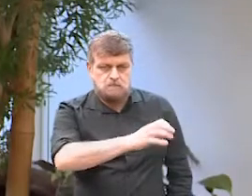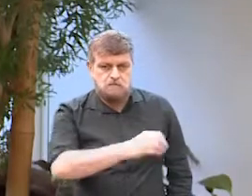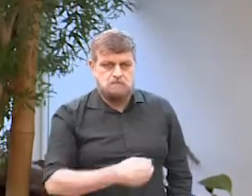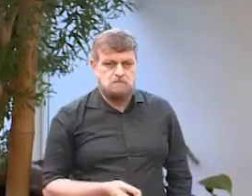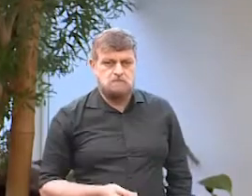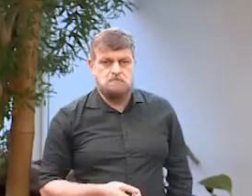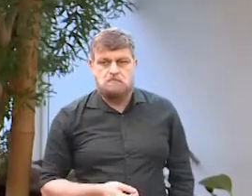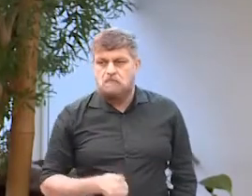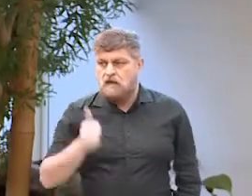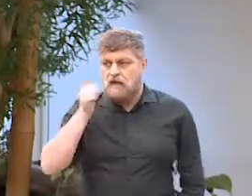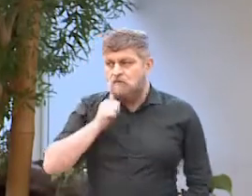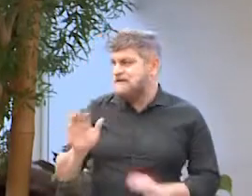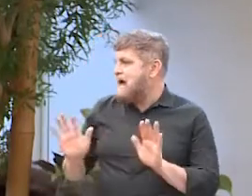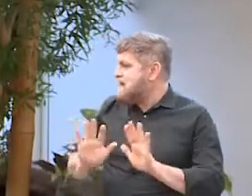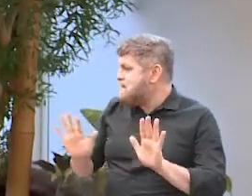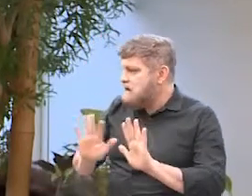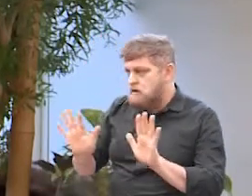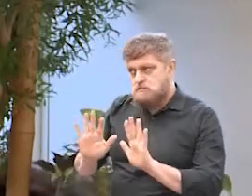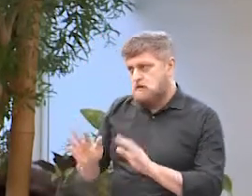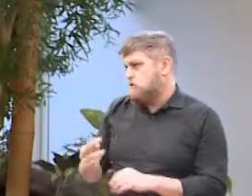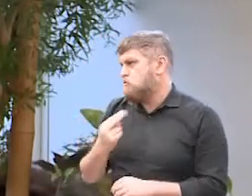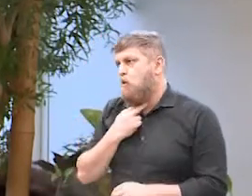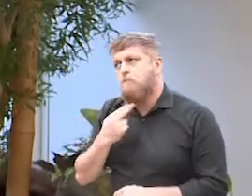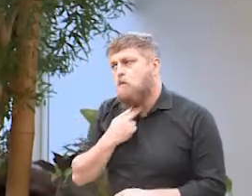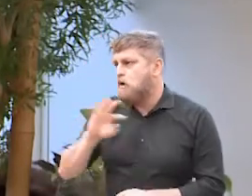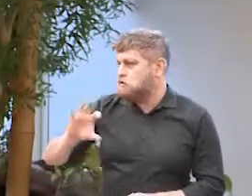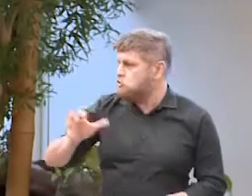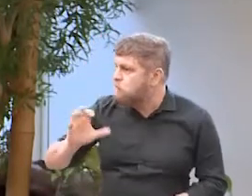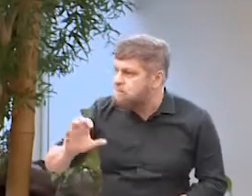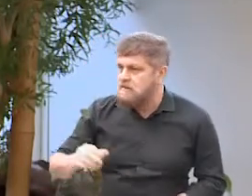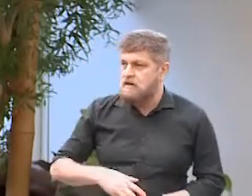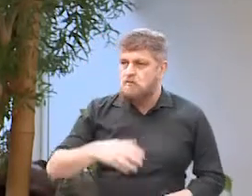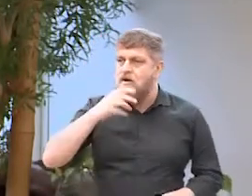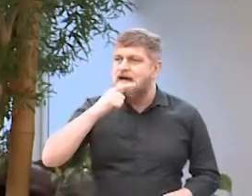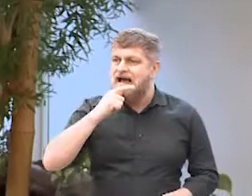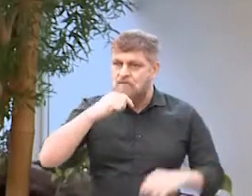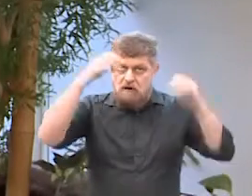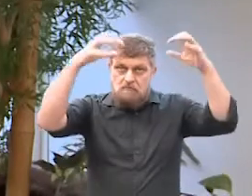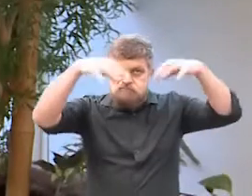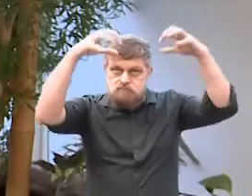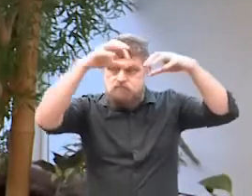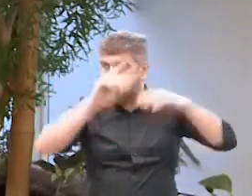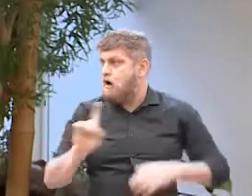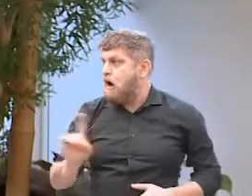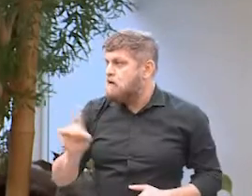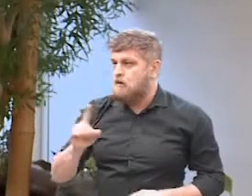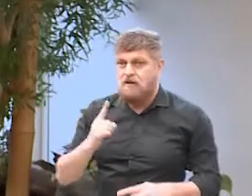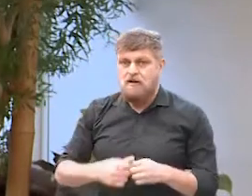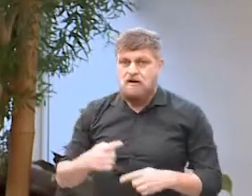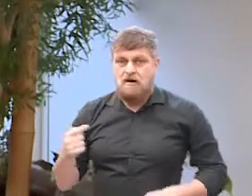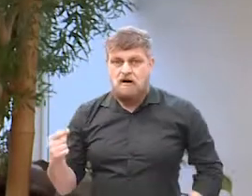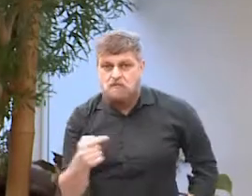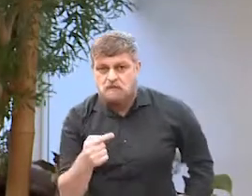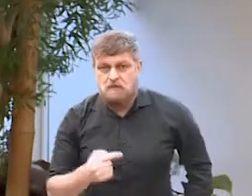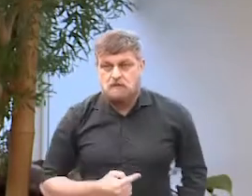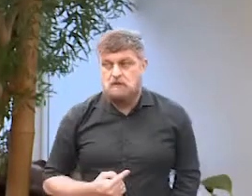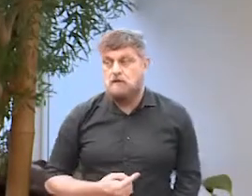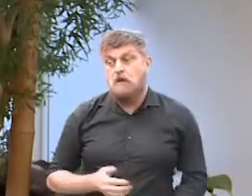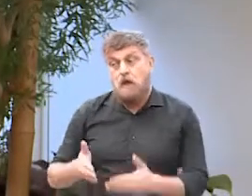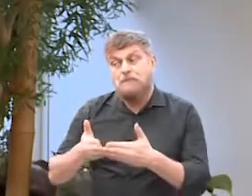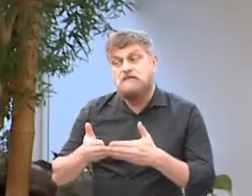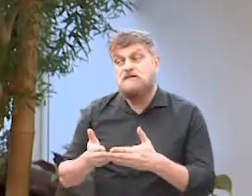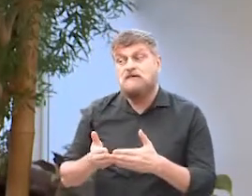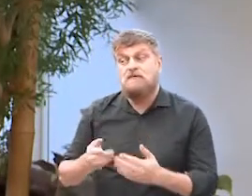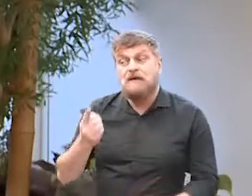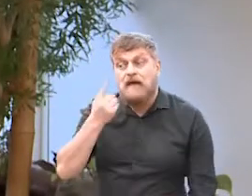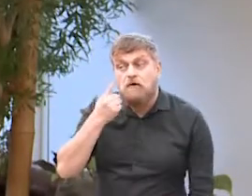liga o chuveiro que eu quero ver. A moça não queria realmente ligar o chuveiro. Ela não queria mesmo que o chuveiro fosse